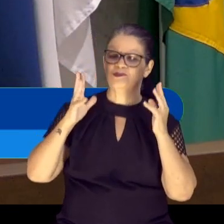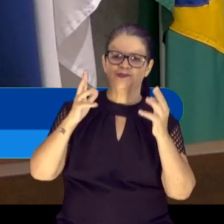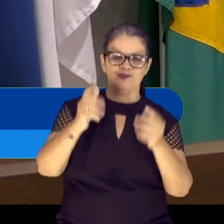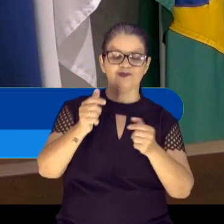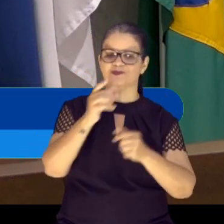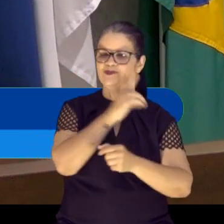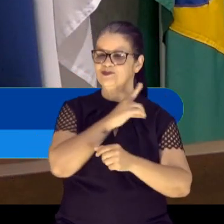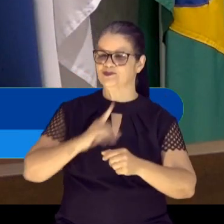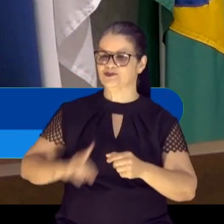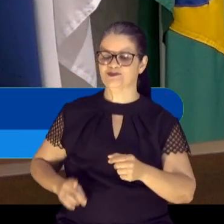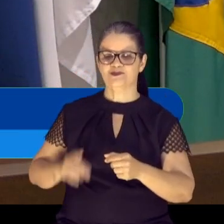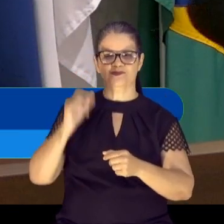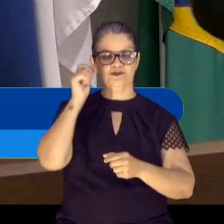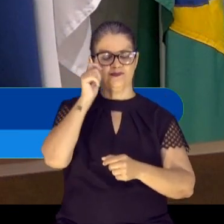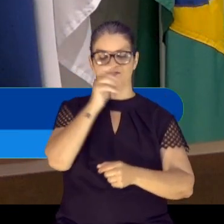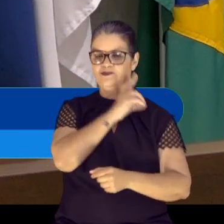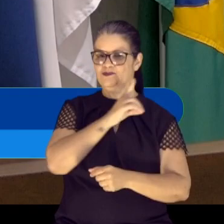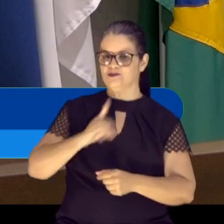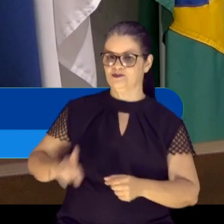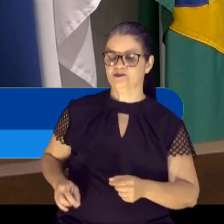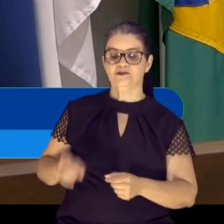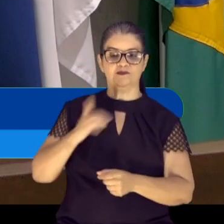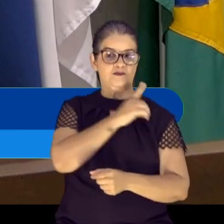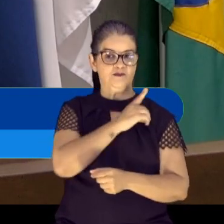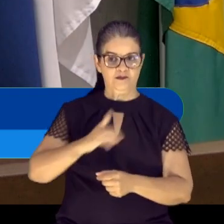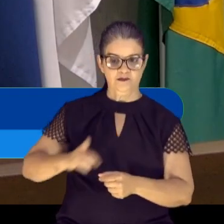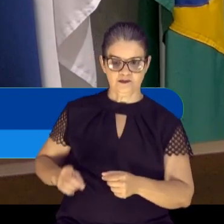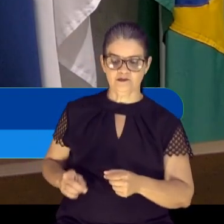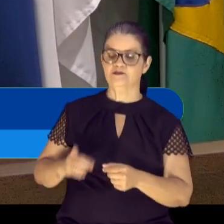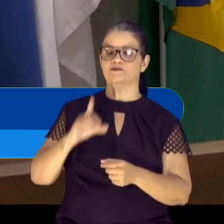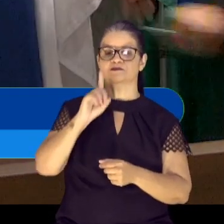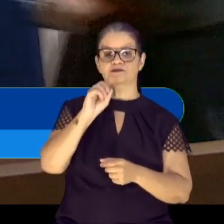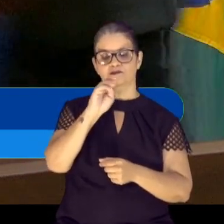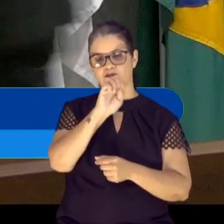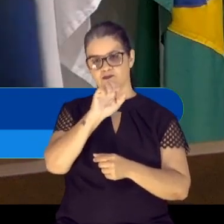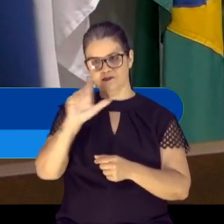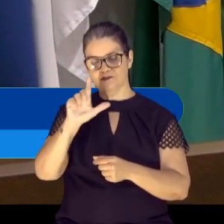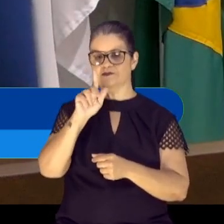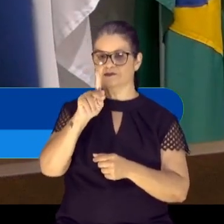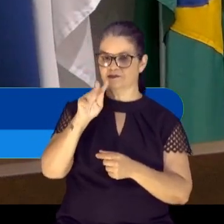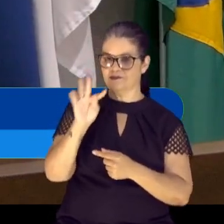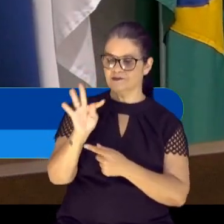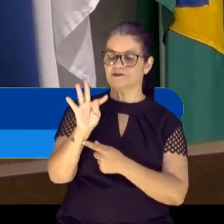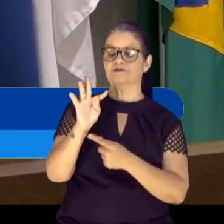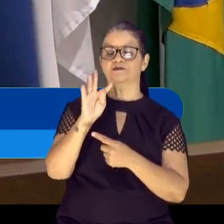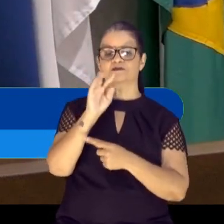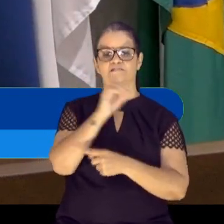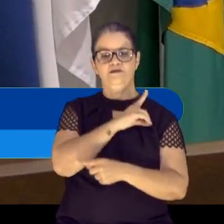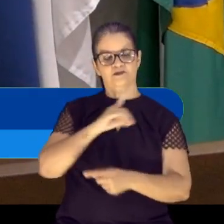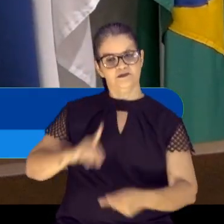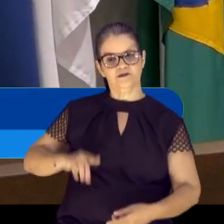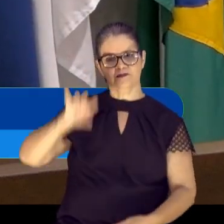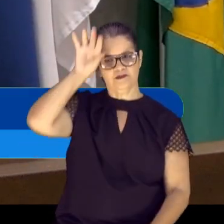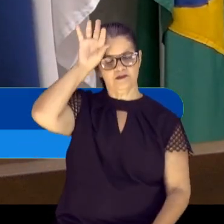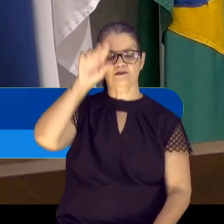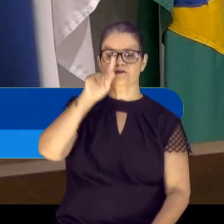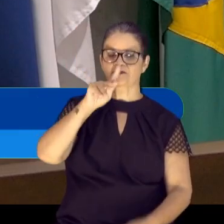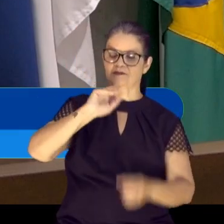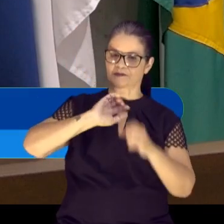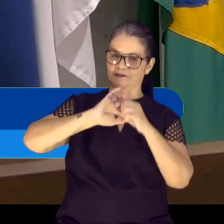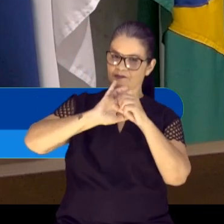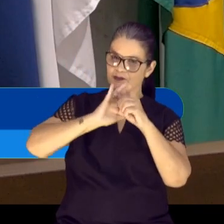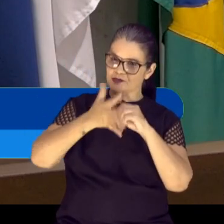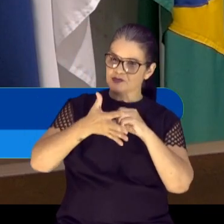os deputados, as deputadas, deputados Doriel Barros, do PT, a deputada Dani Portela, do PSOL,